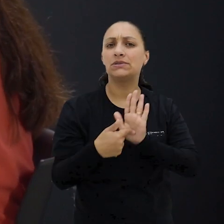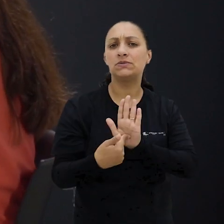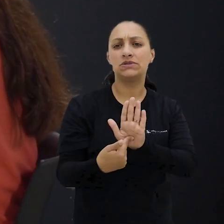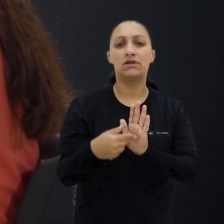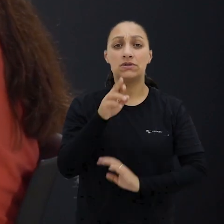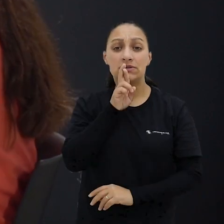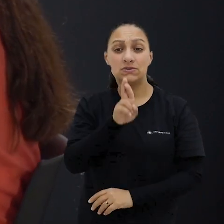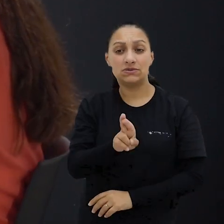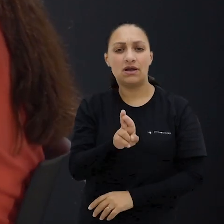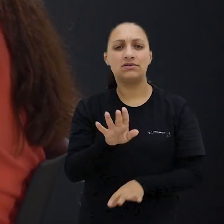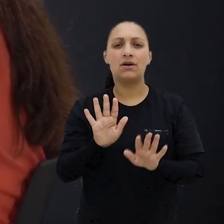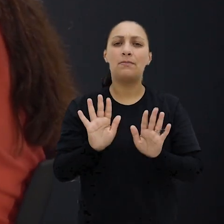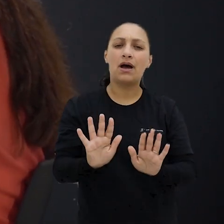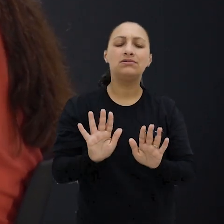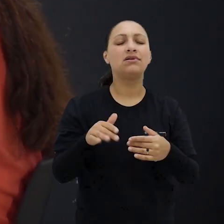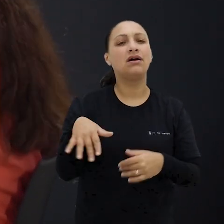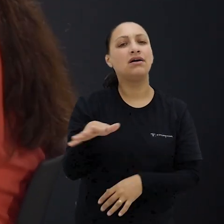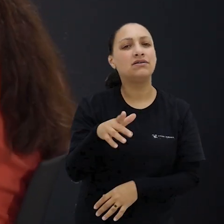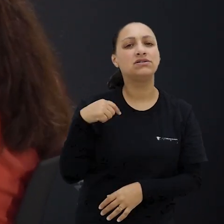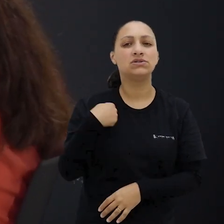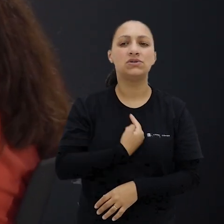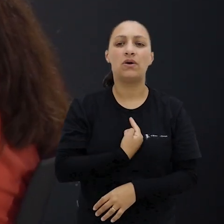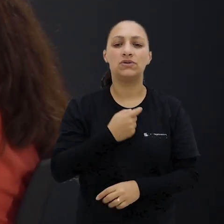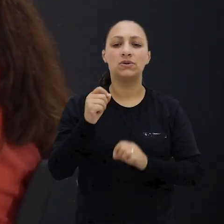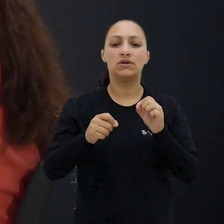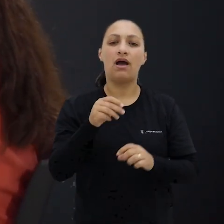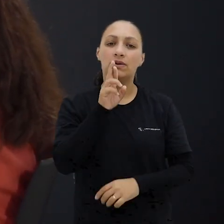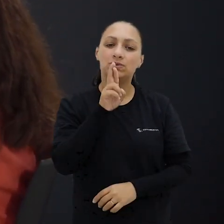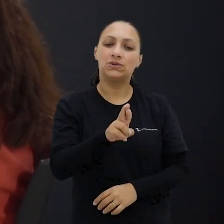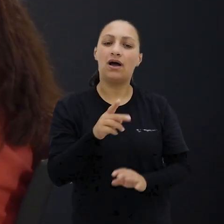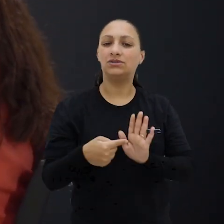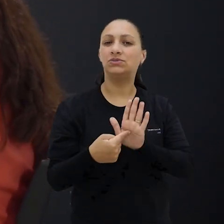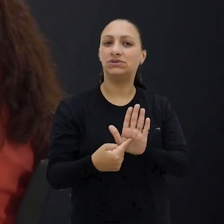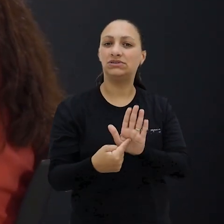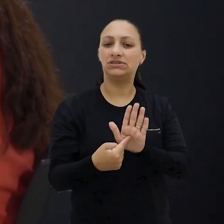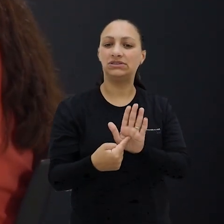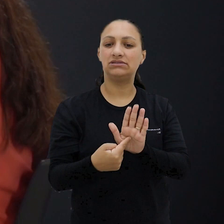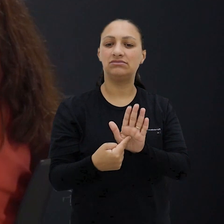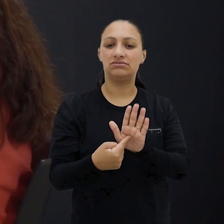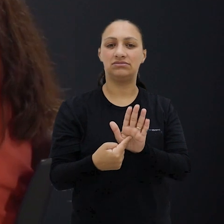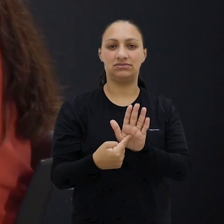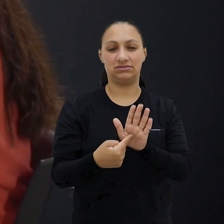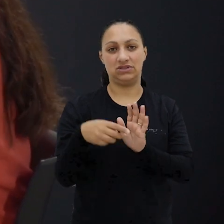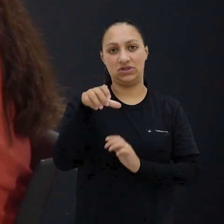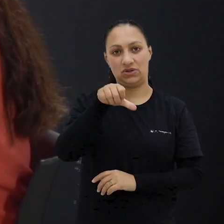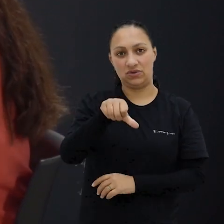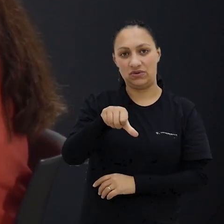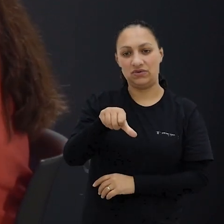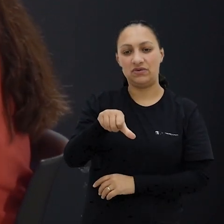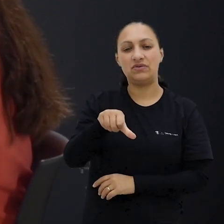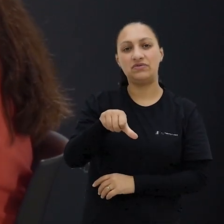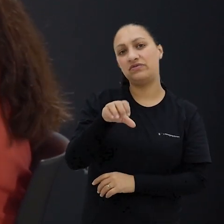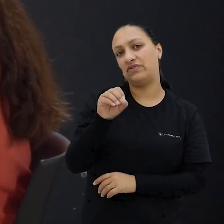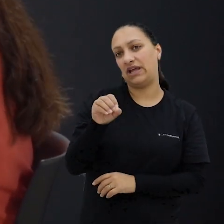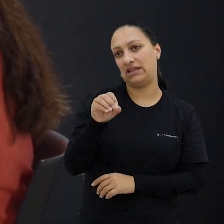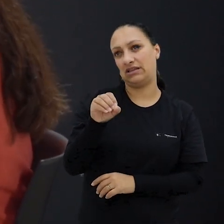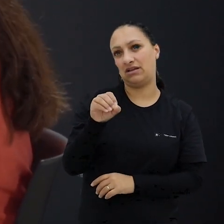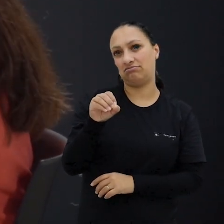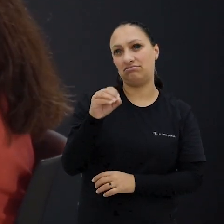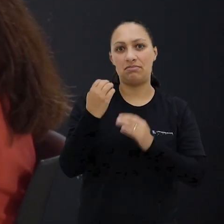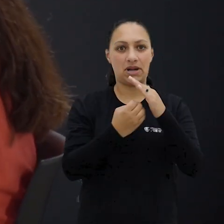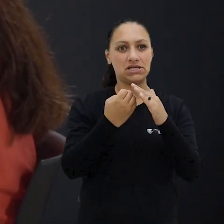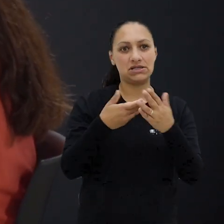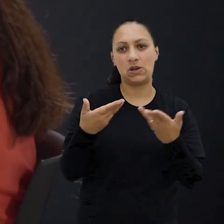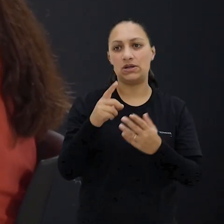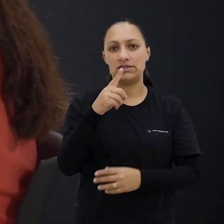alguns resultados, mas às vezes a gente fica muito no resultado, né, do tipo assim, então aumentei de 90 empresas para 109.